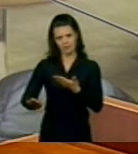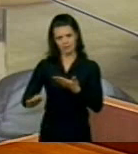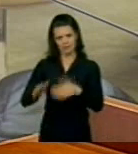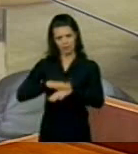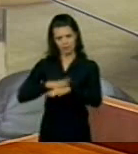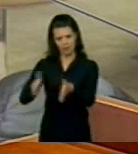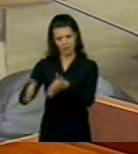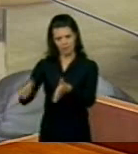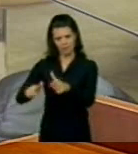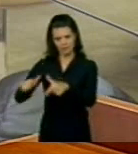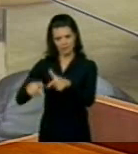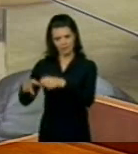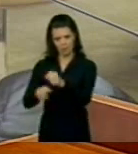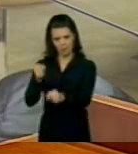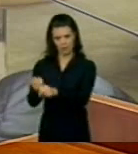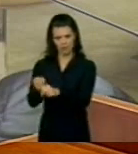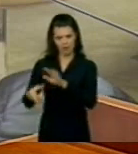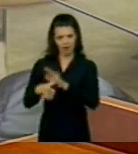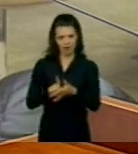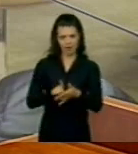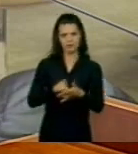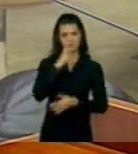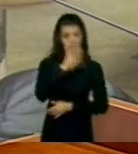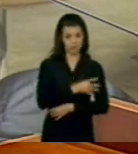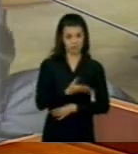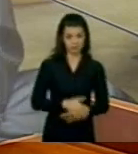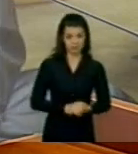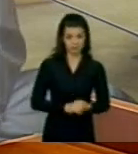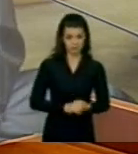em investigação penal antes de oferecida a denúncia? Ou